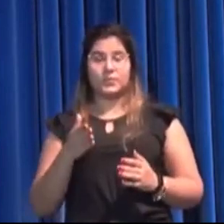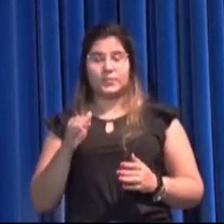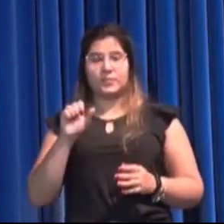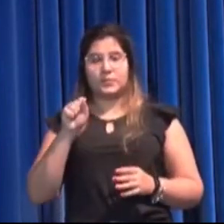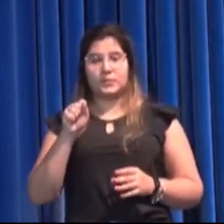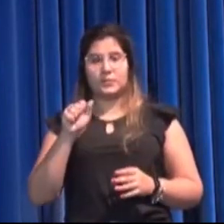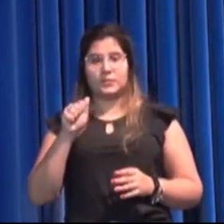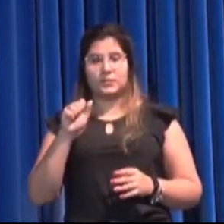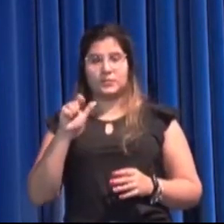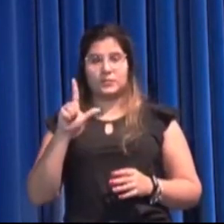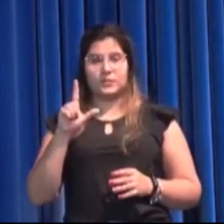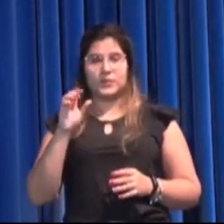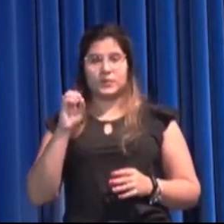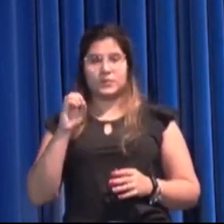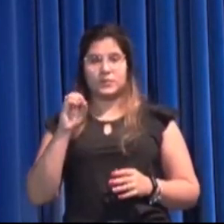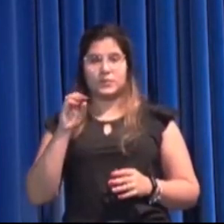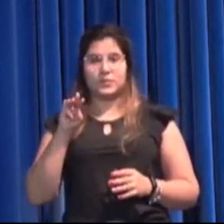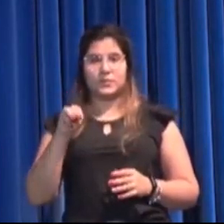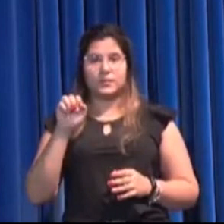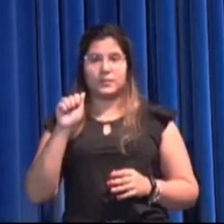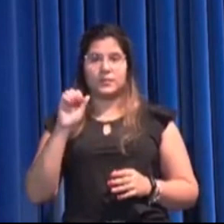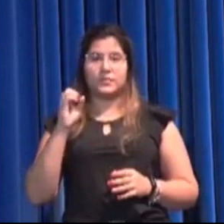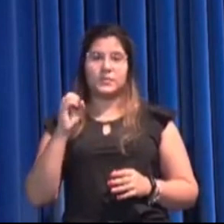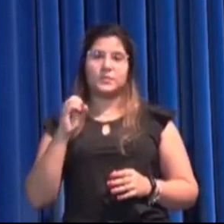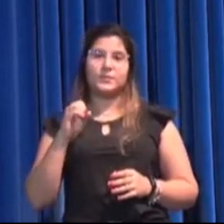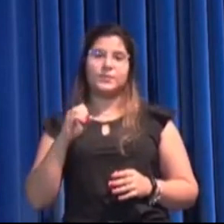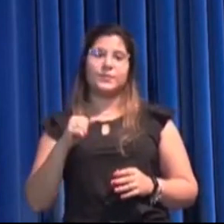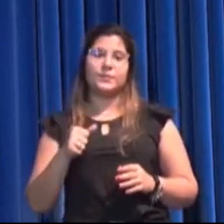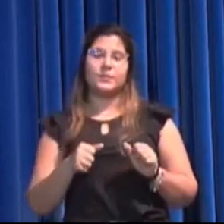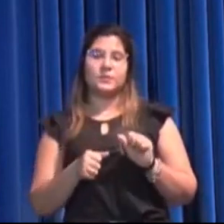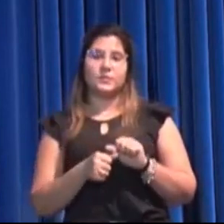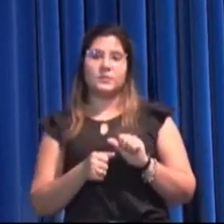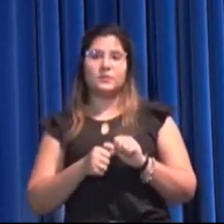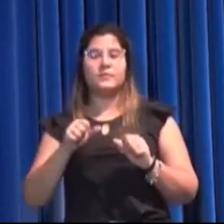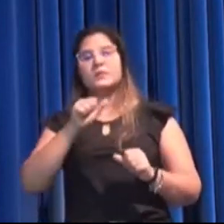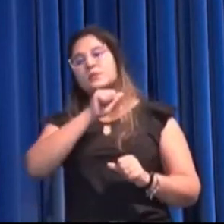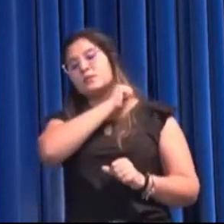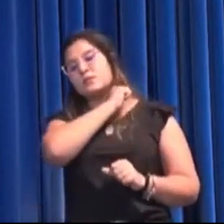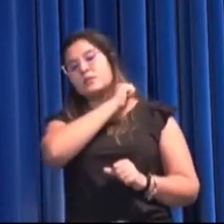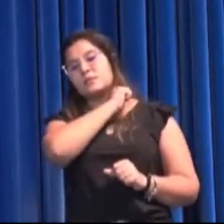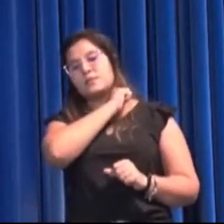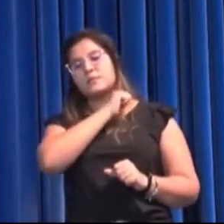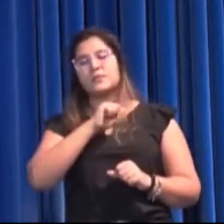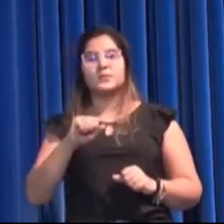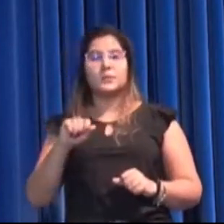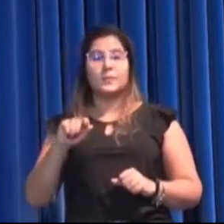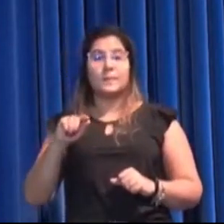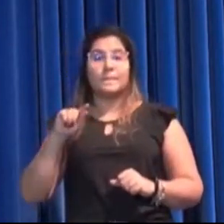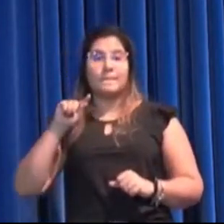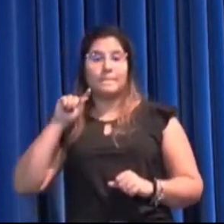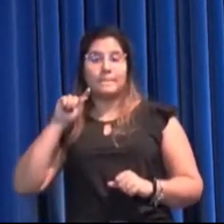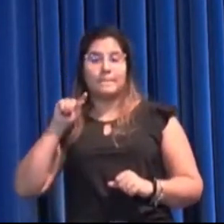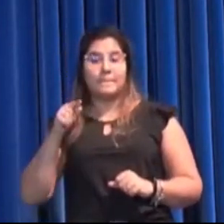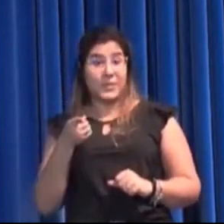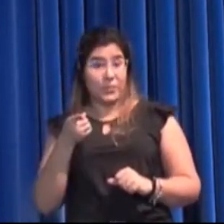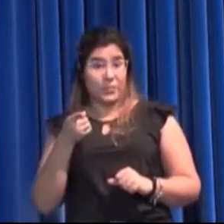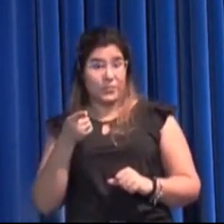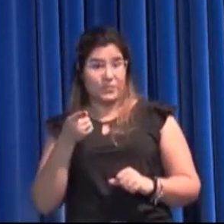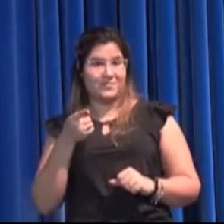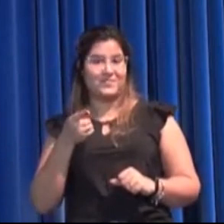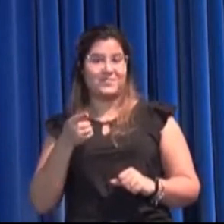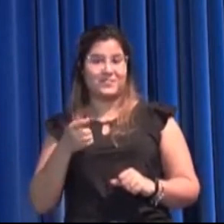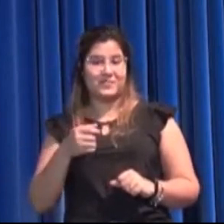faz os sacrifícios, ele faz, a palavra diz, 1000 holocaustos. 1000